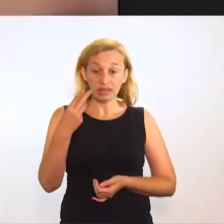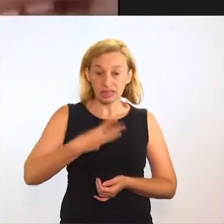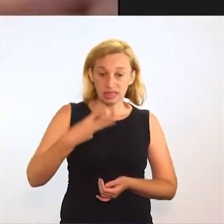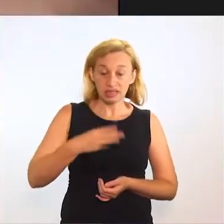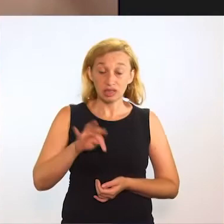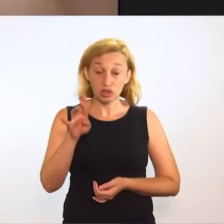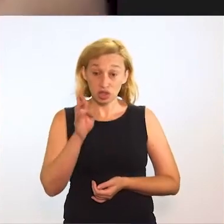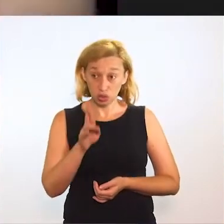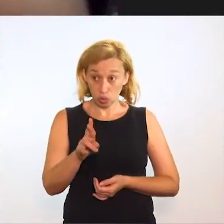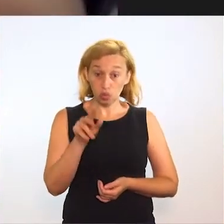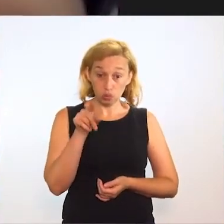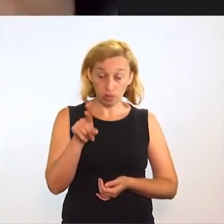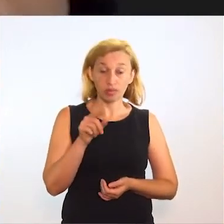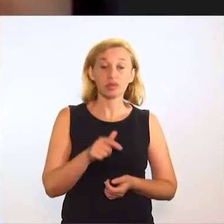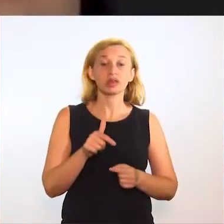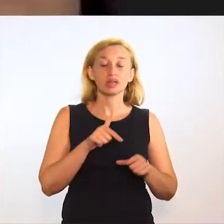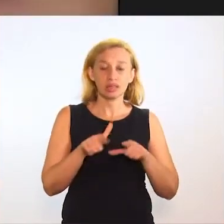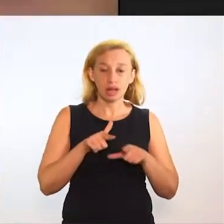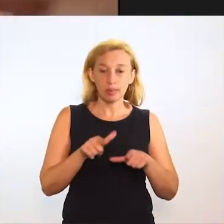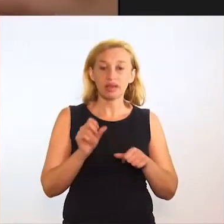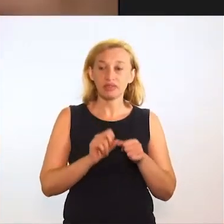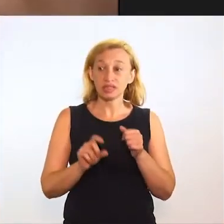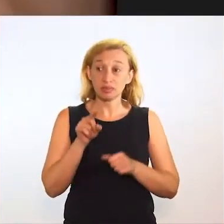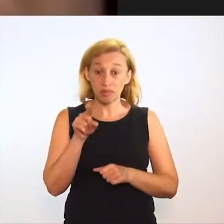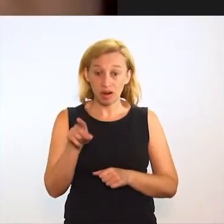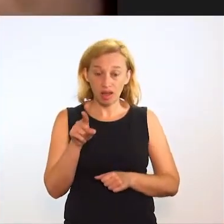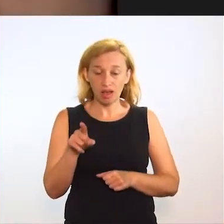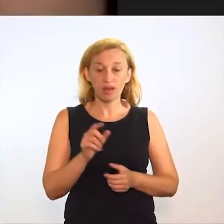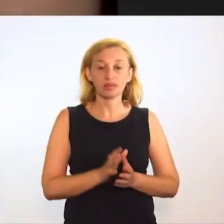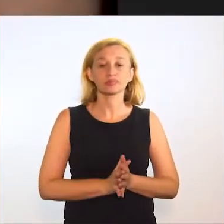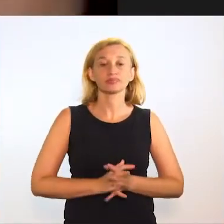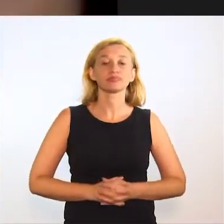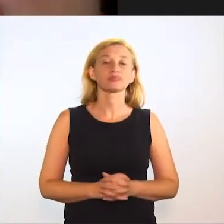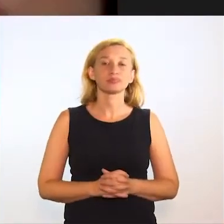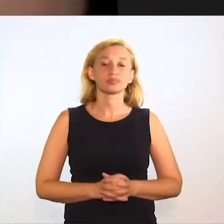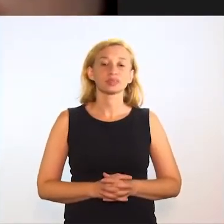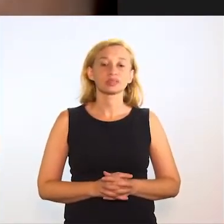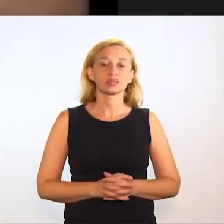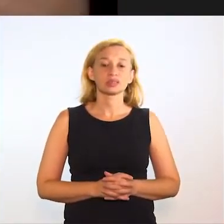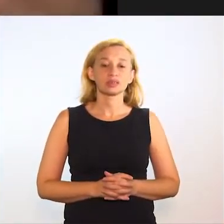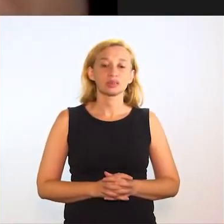braço do terceiro setor, né? Então, é um trabalho que a gente faz